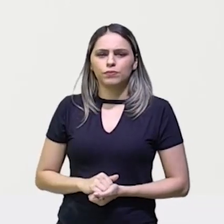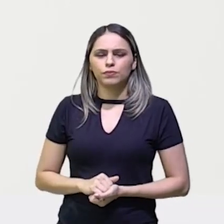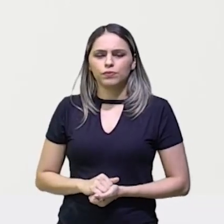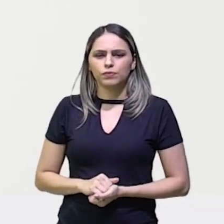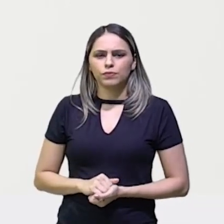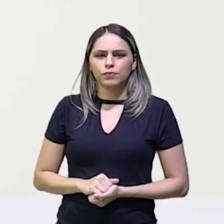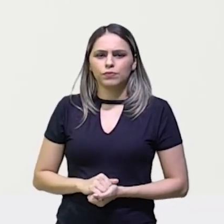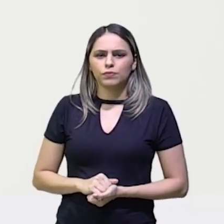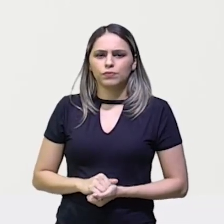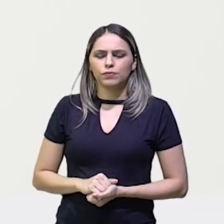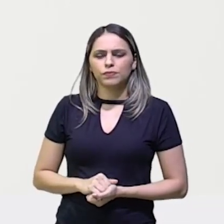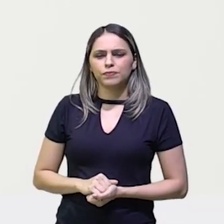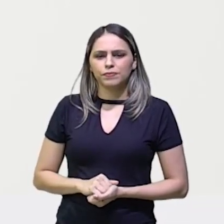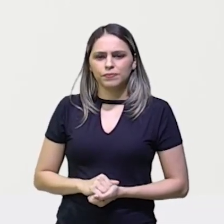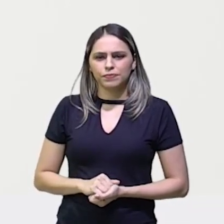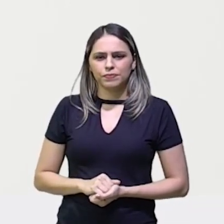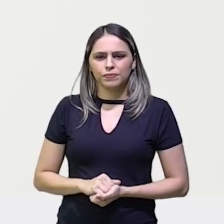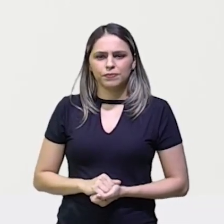escrevi.